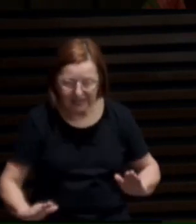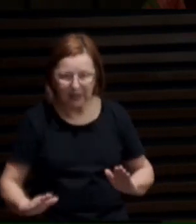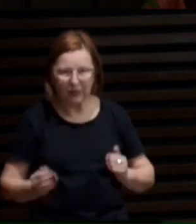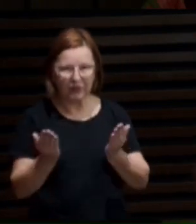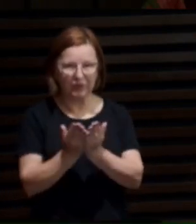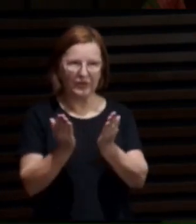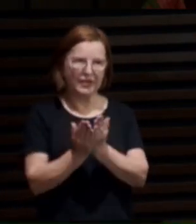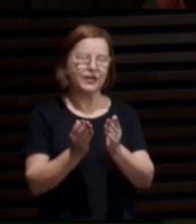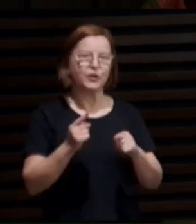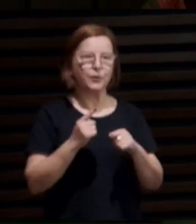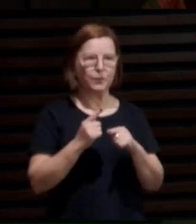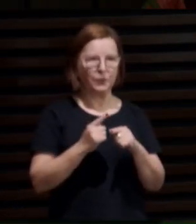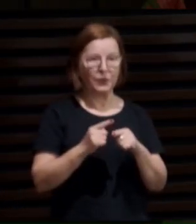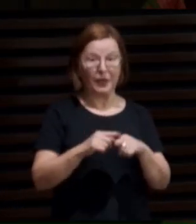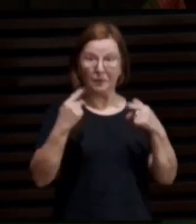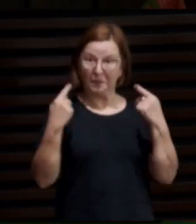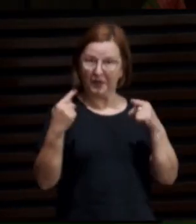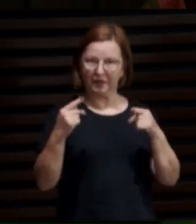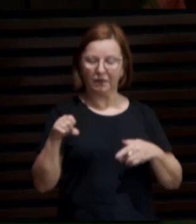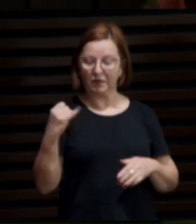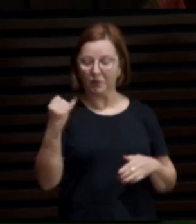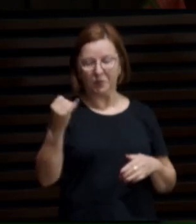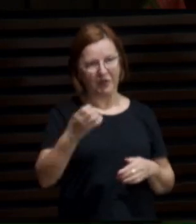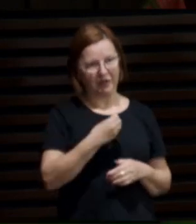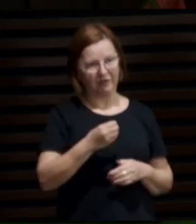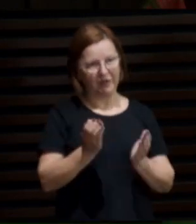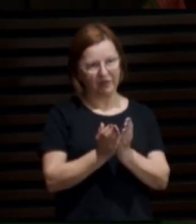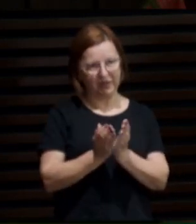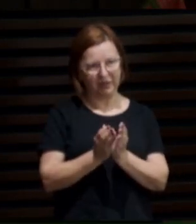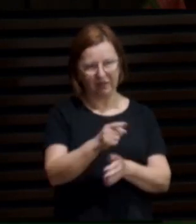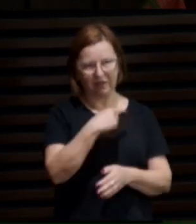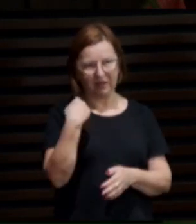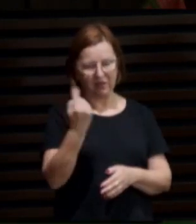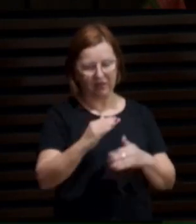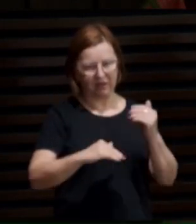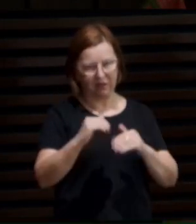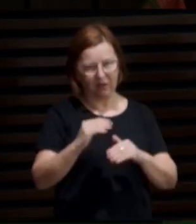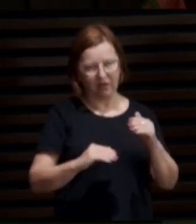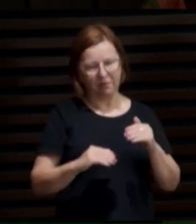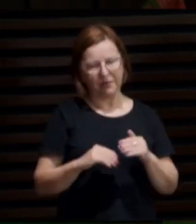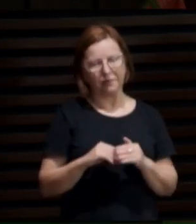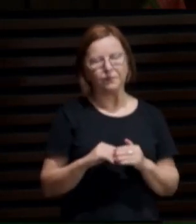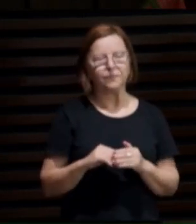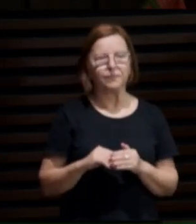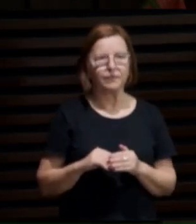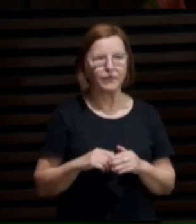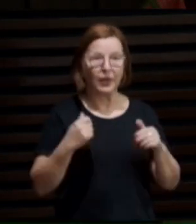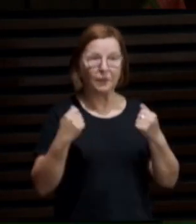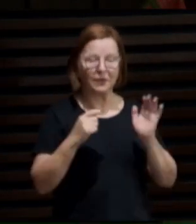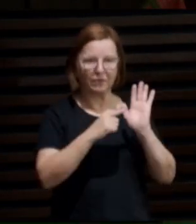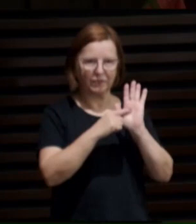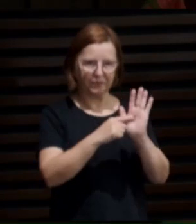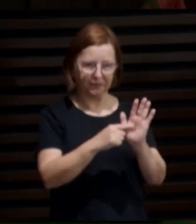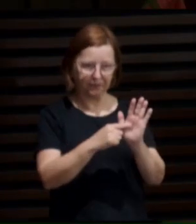liturgia é fundamental na vida do crente, do cristão. As nossas ações devem, em última análise,